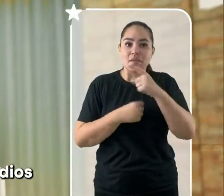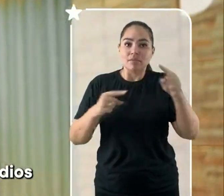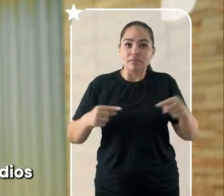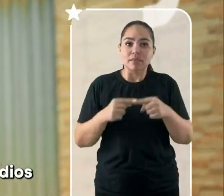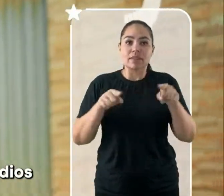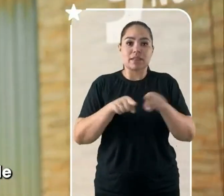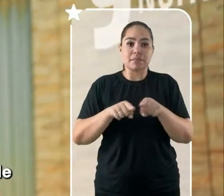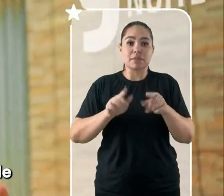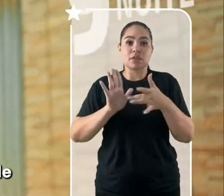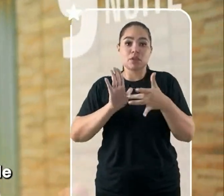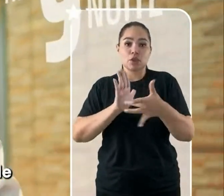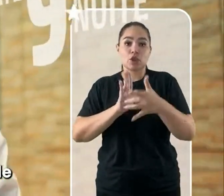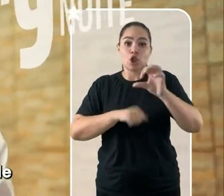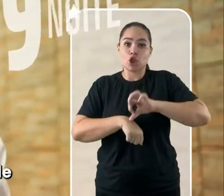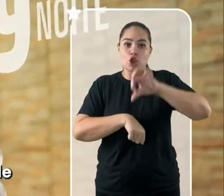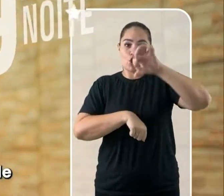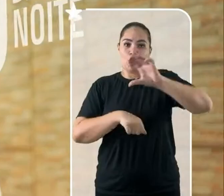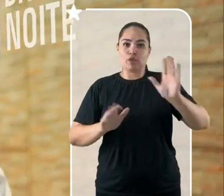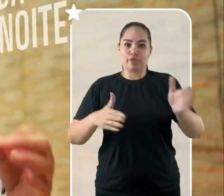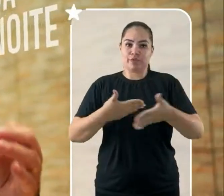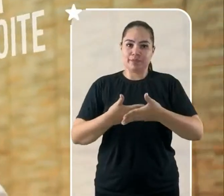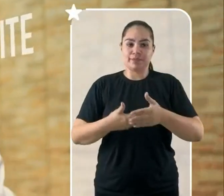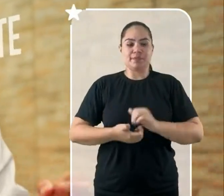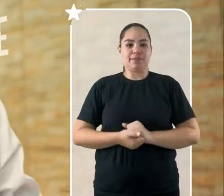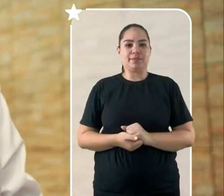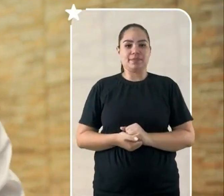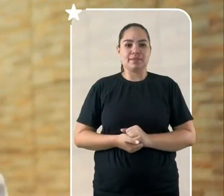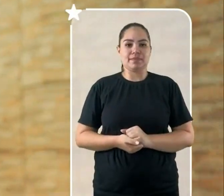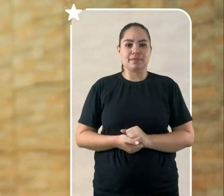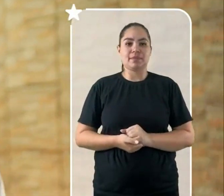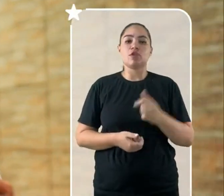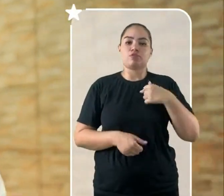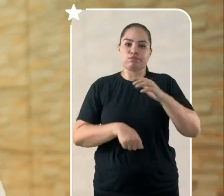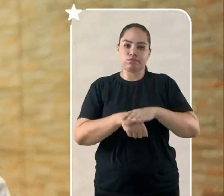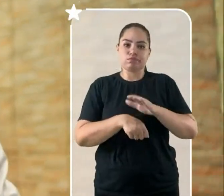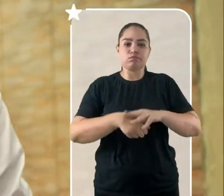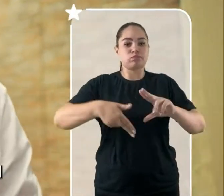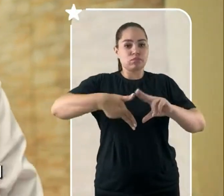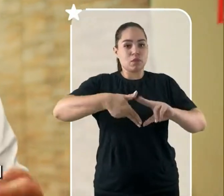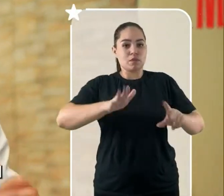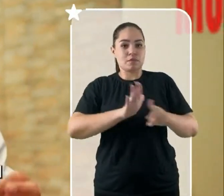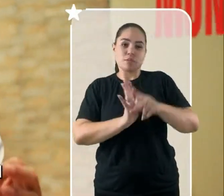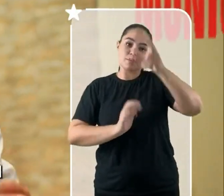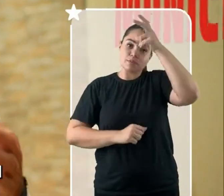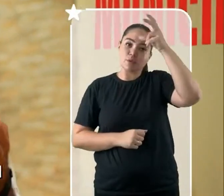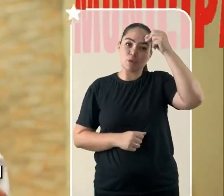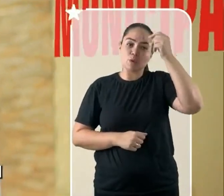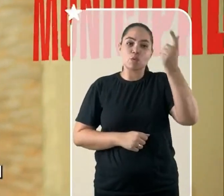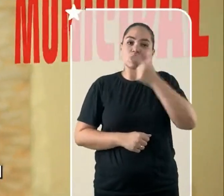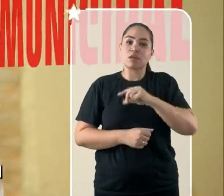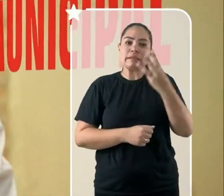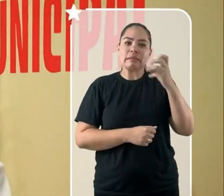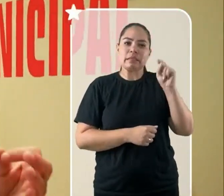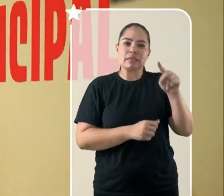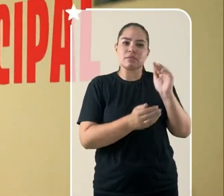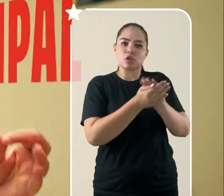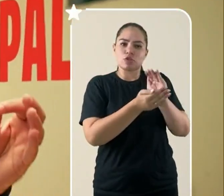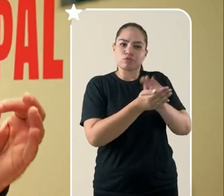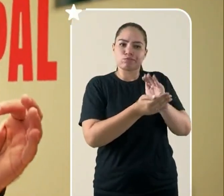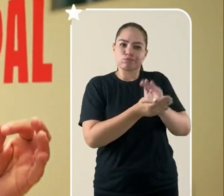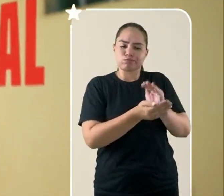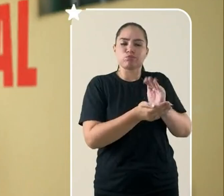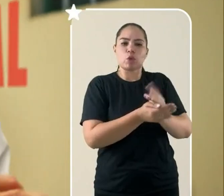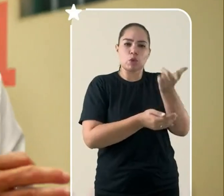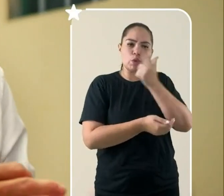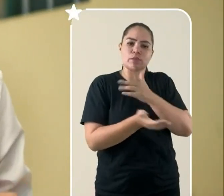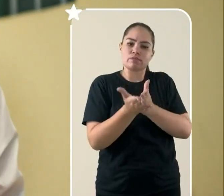entrega de remédios e abrir os postos de saúde até 9 da noite. Vou fazer também o pé de meia municipal, com poupança